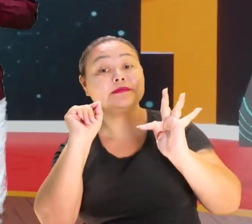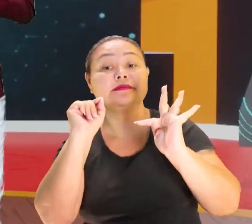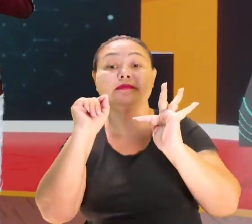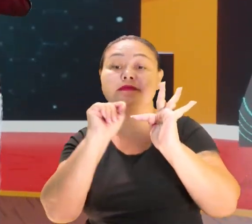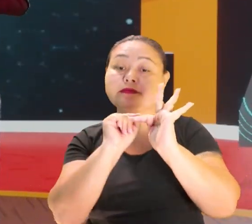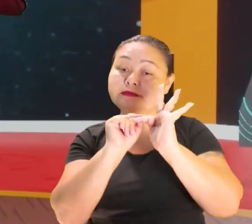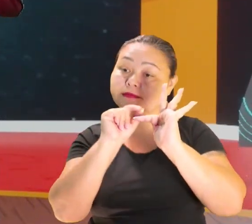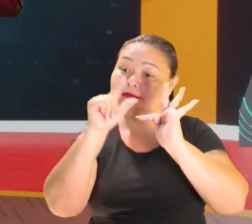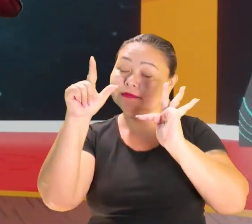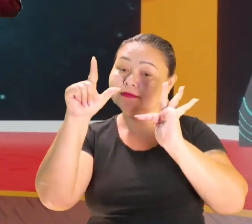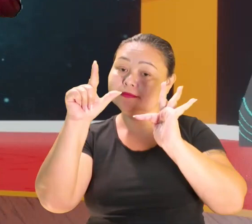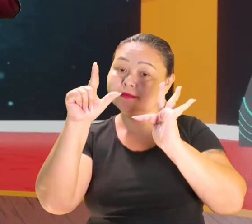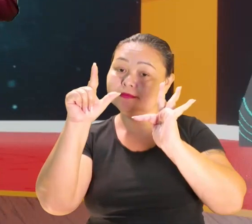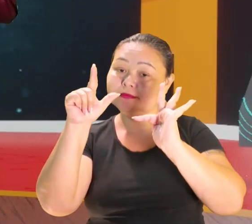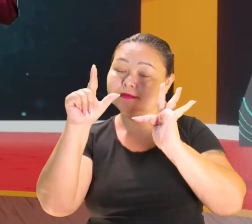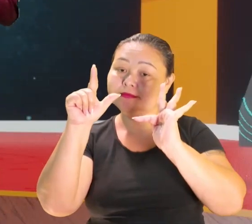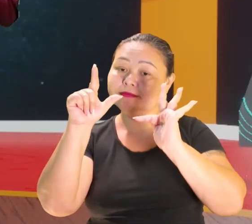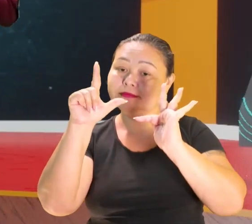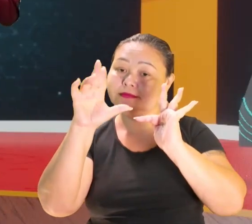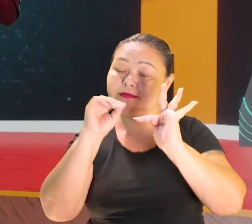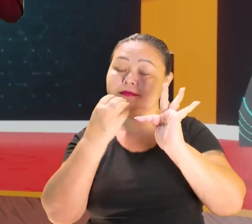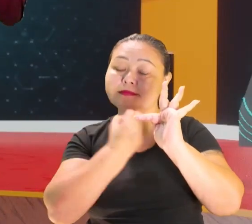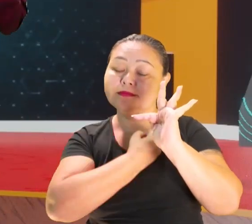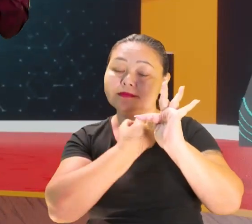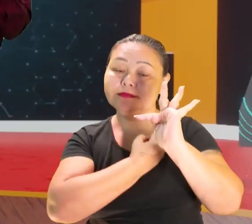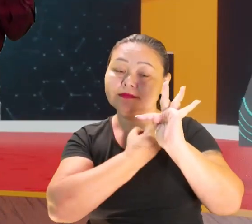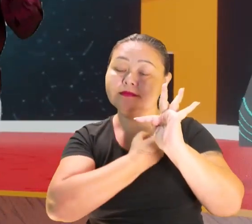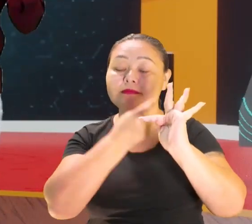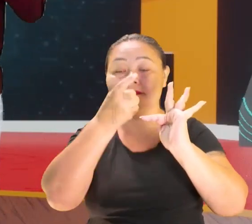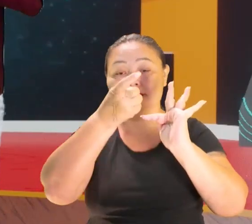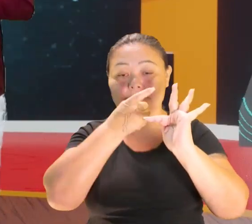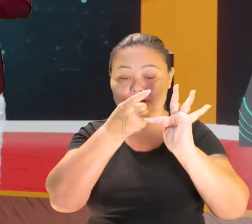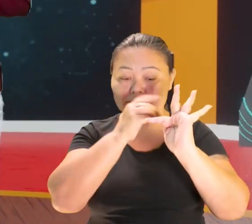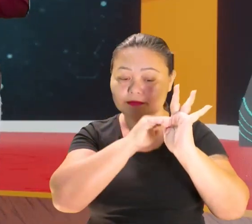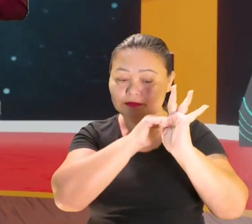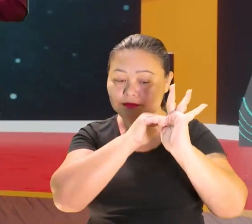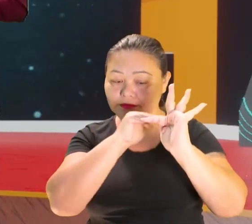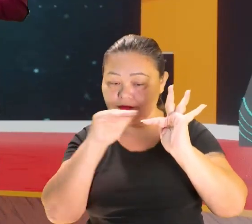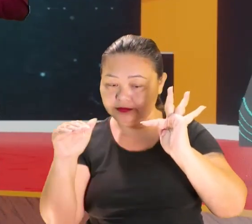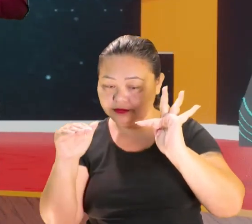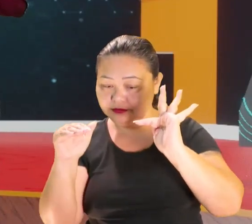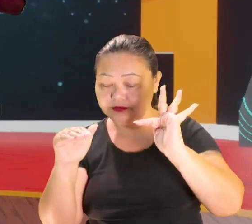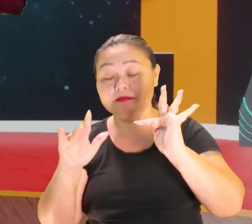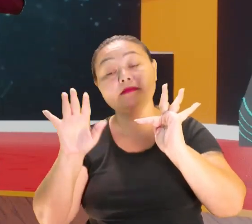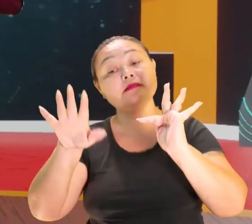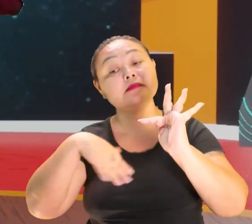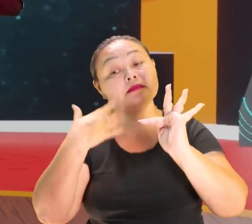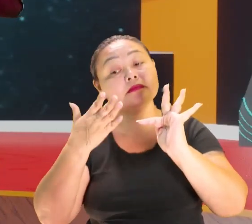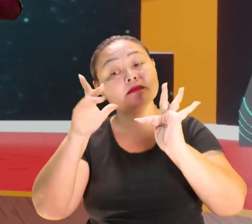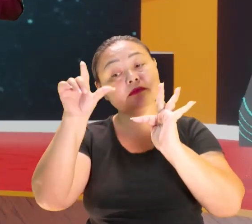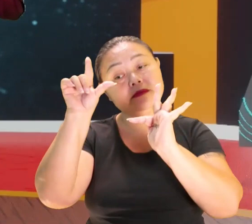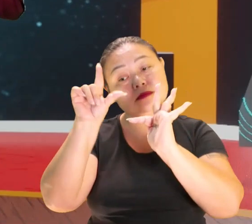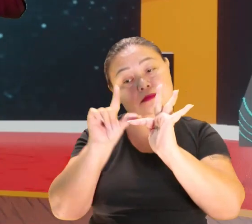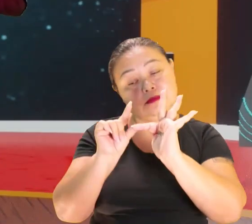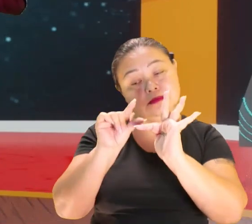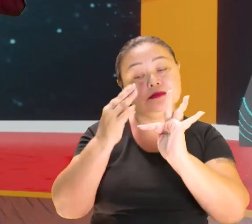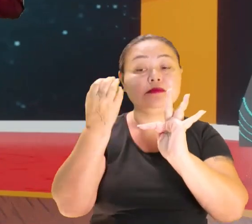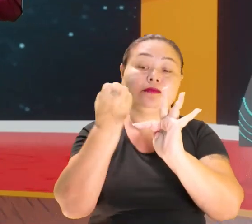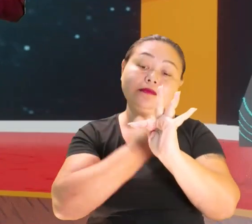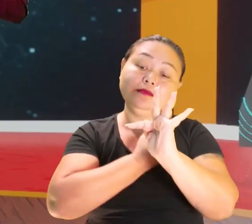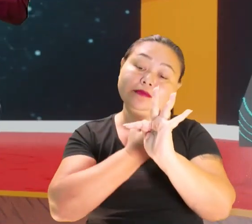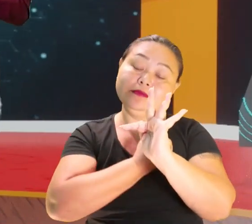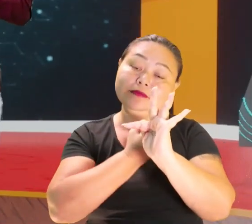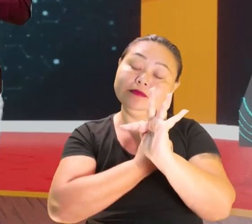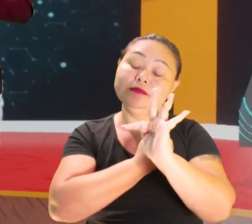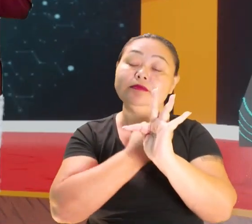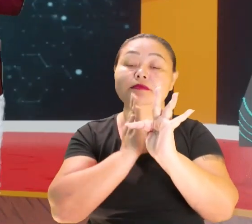função crescente, eu trabalho com os valores de x na função. Quando for uma função decrescente, eu